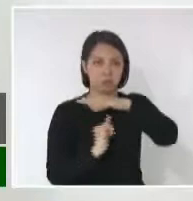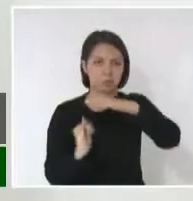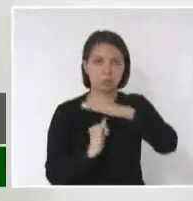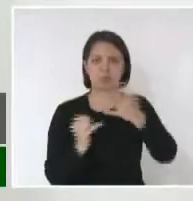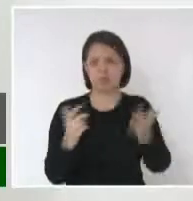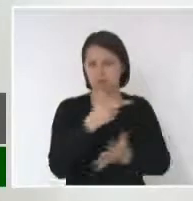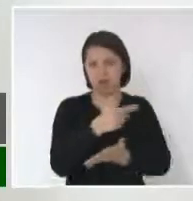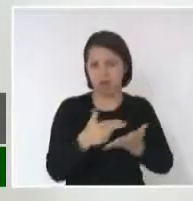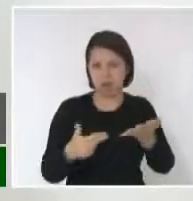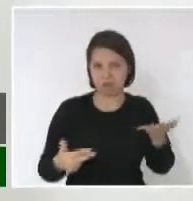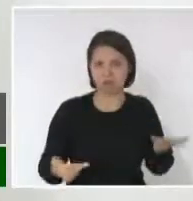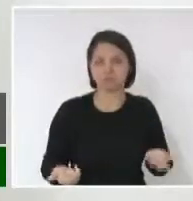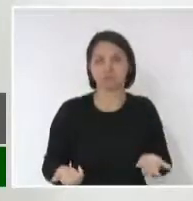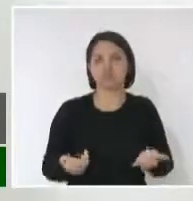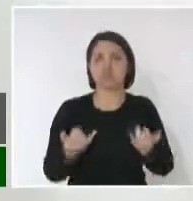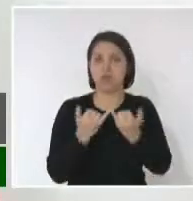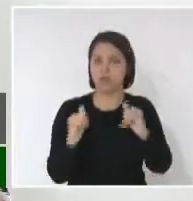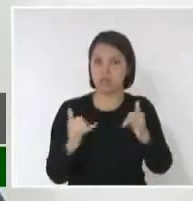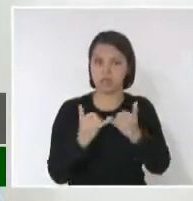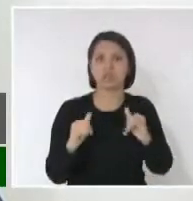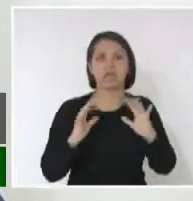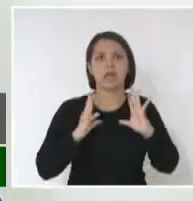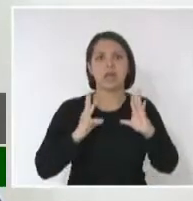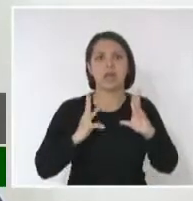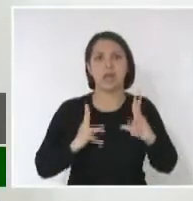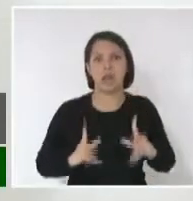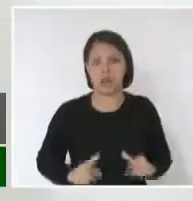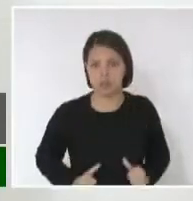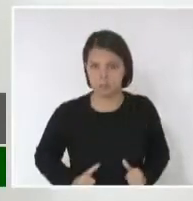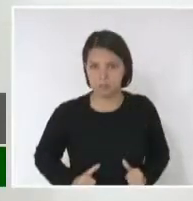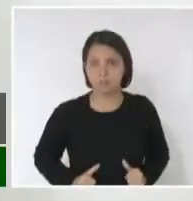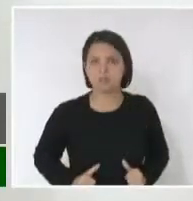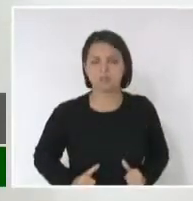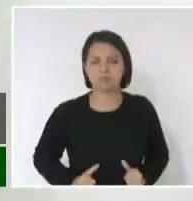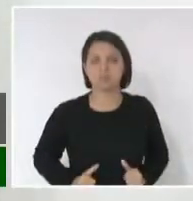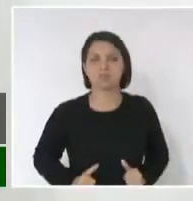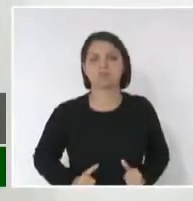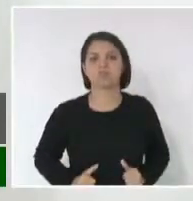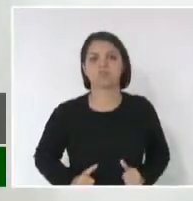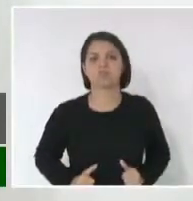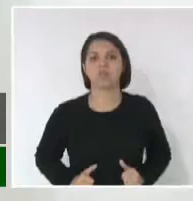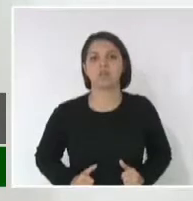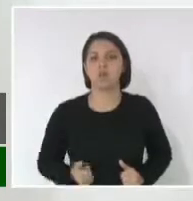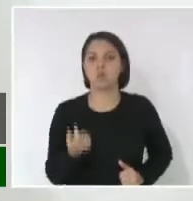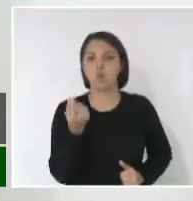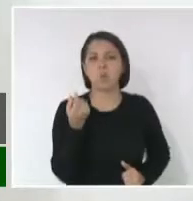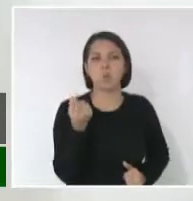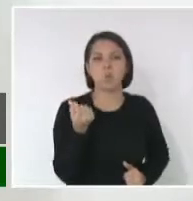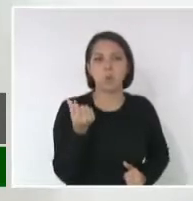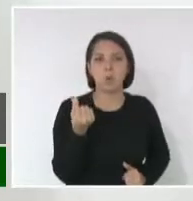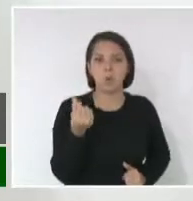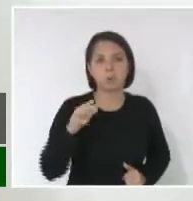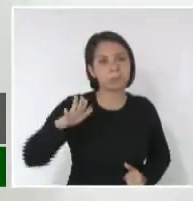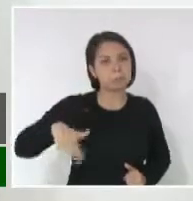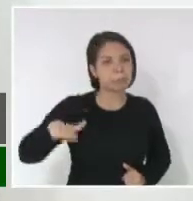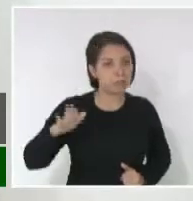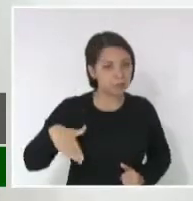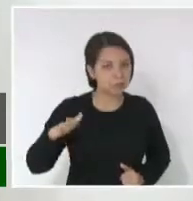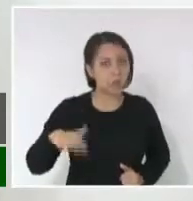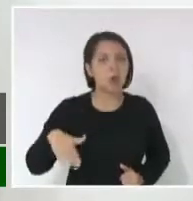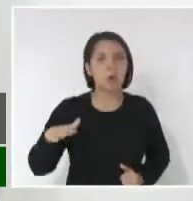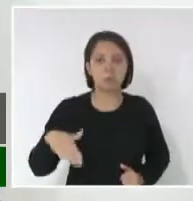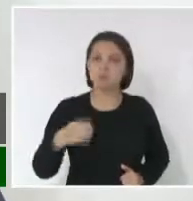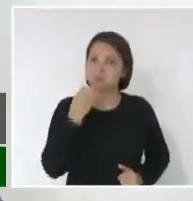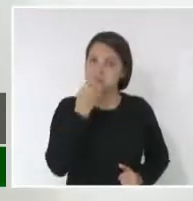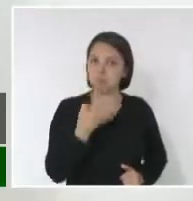uma energia completamente limpa, é um custo muito menor do que